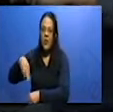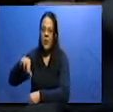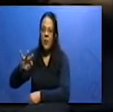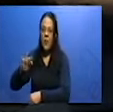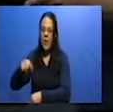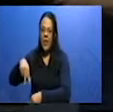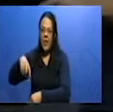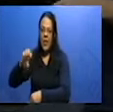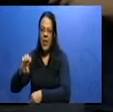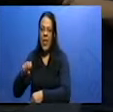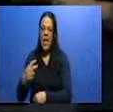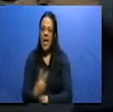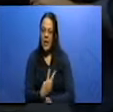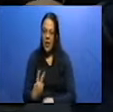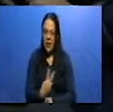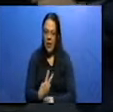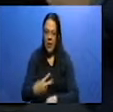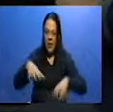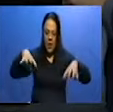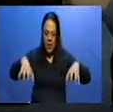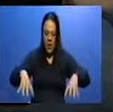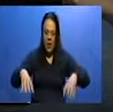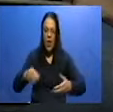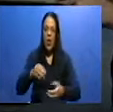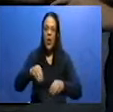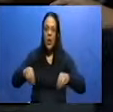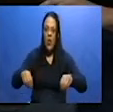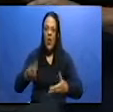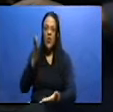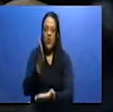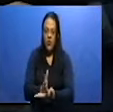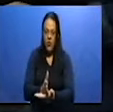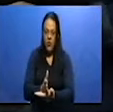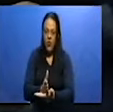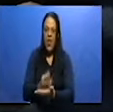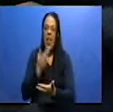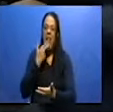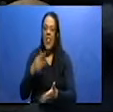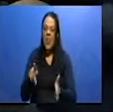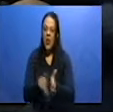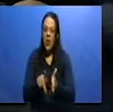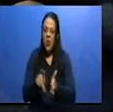umas subdivisões ali. Em suas migrações, que era o